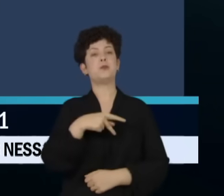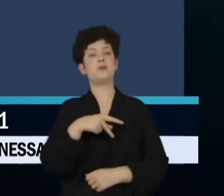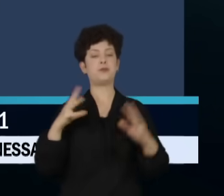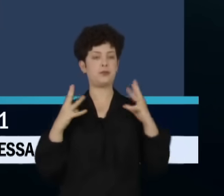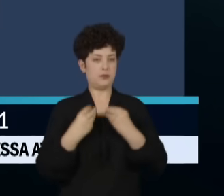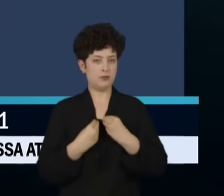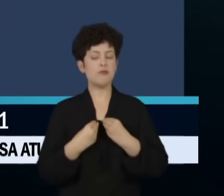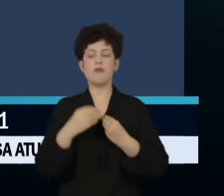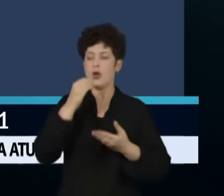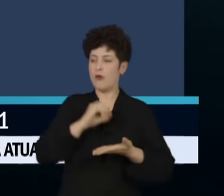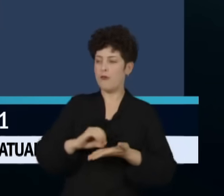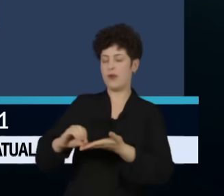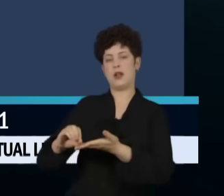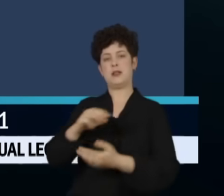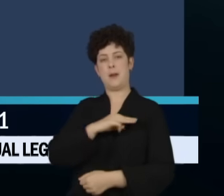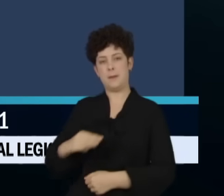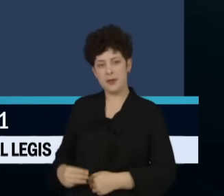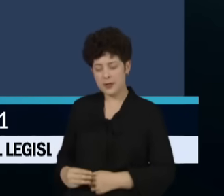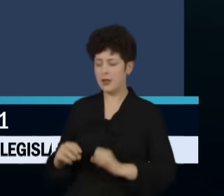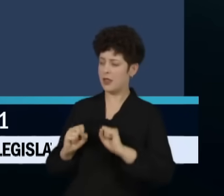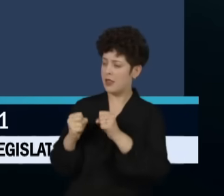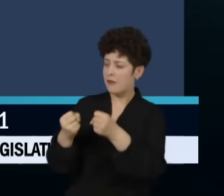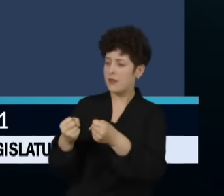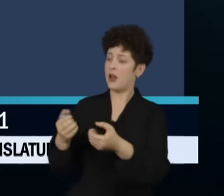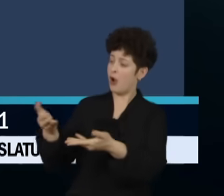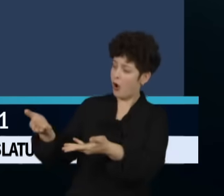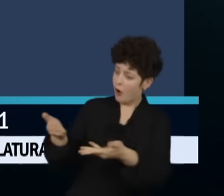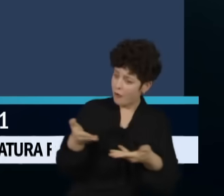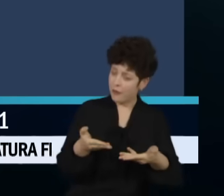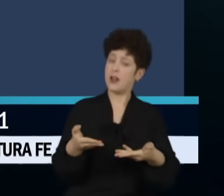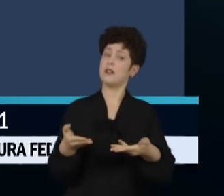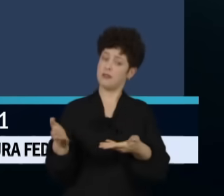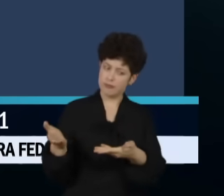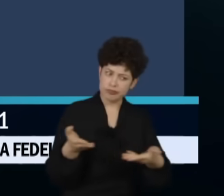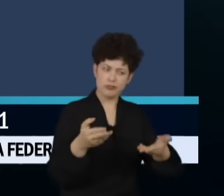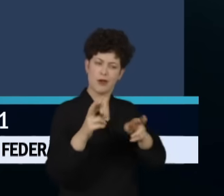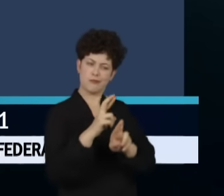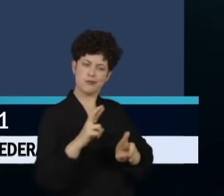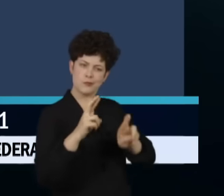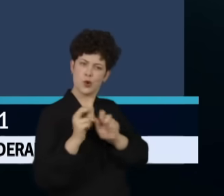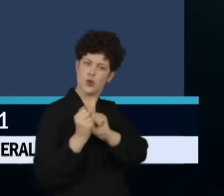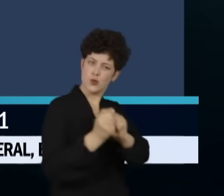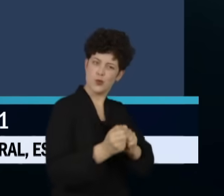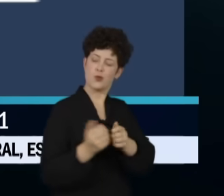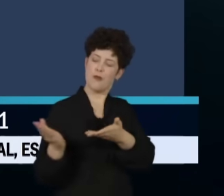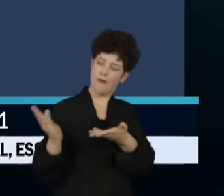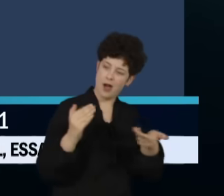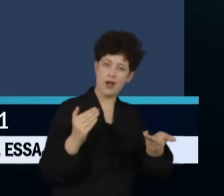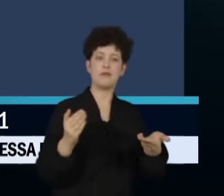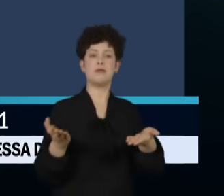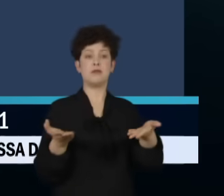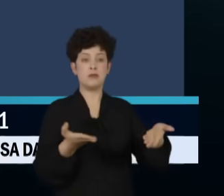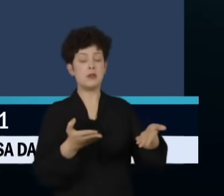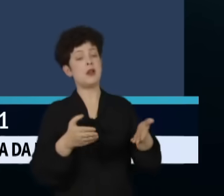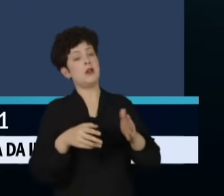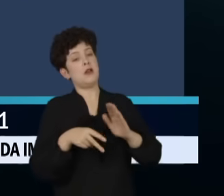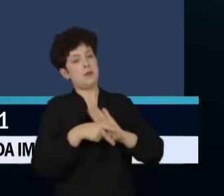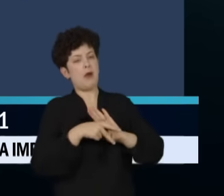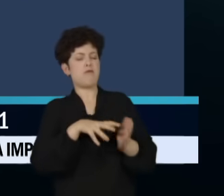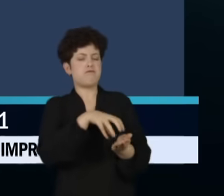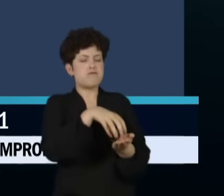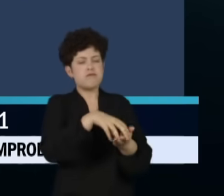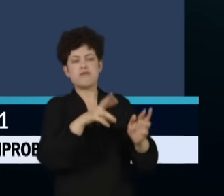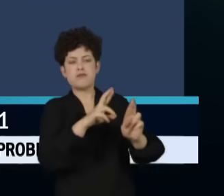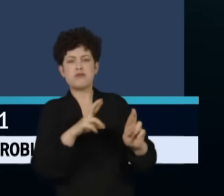ofício ao então ministro da defesa, Walter Braga Neto, convidando a pasta para fazer a fiscalização. Pediu apenas que para fins organizacionais